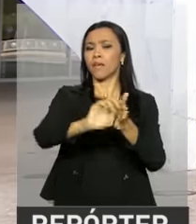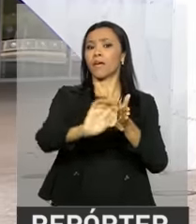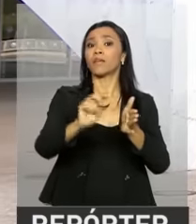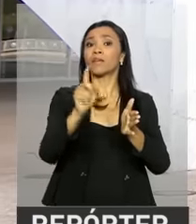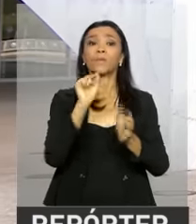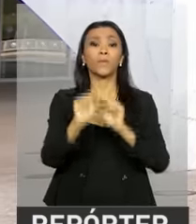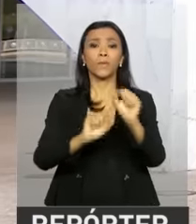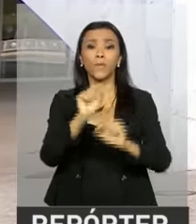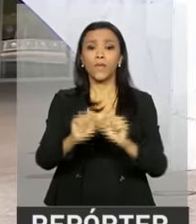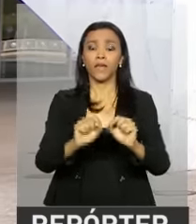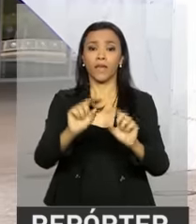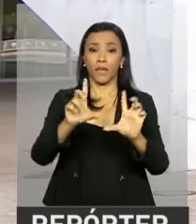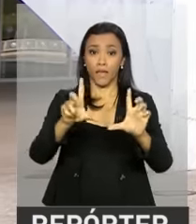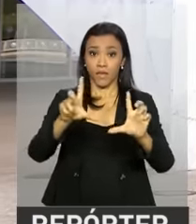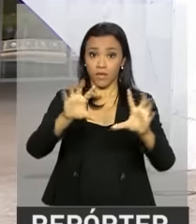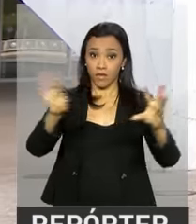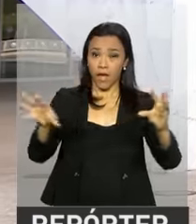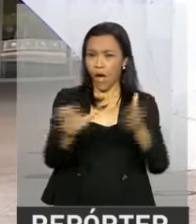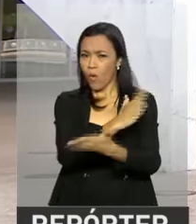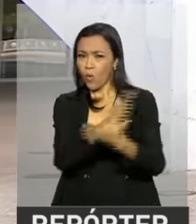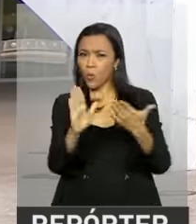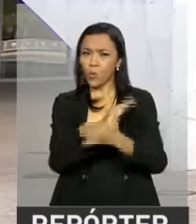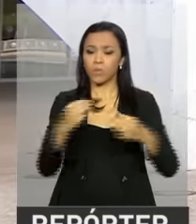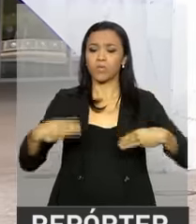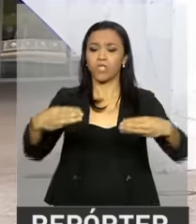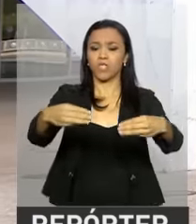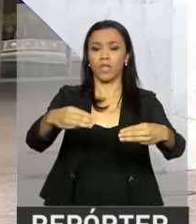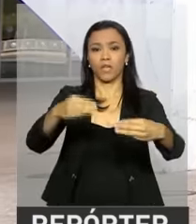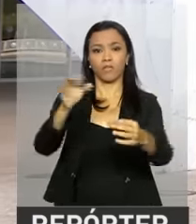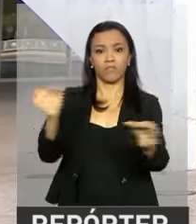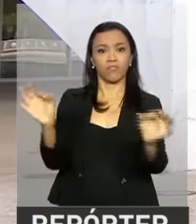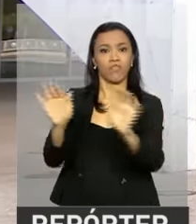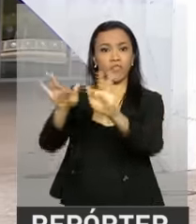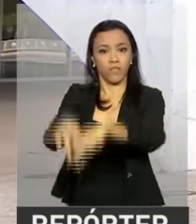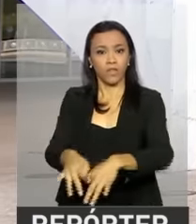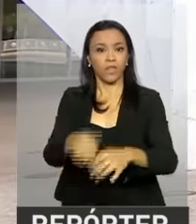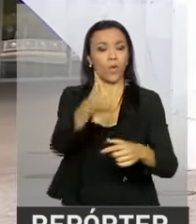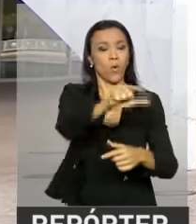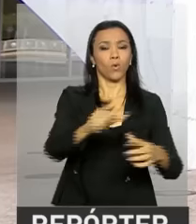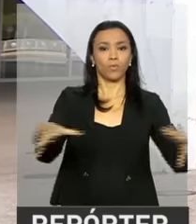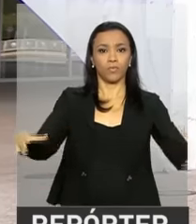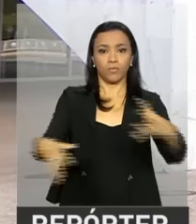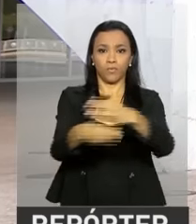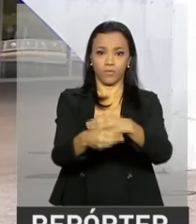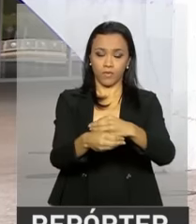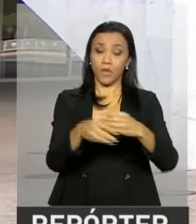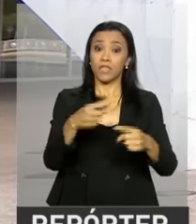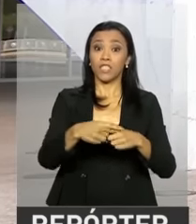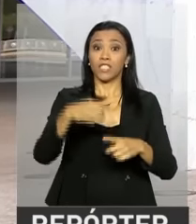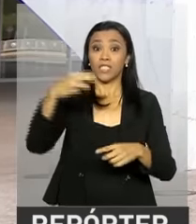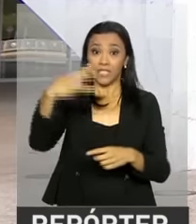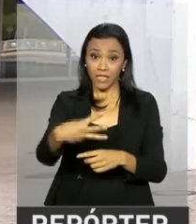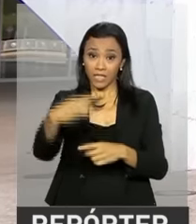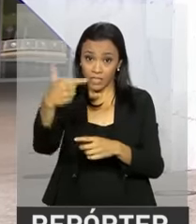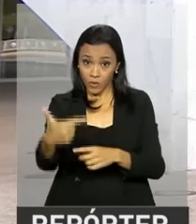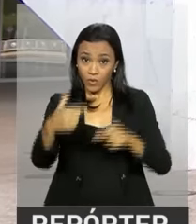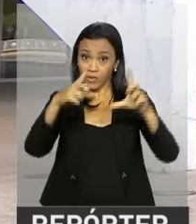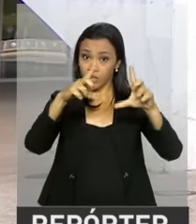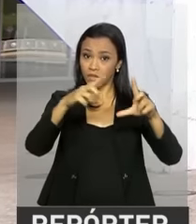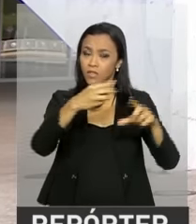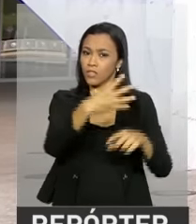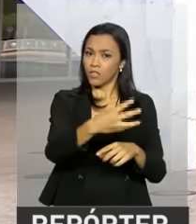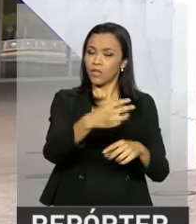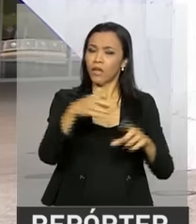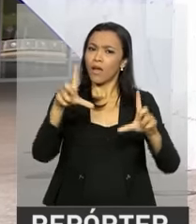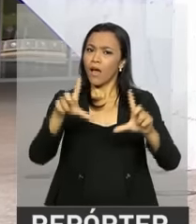extinção e a fusão entre alguns dos Ministérios aqui da Explanada ela diminui de 32 para 24 o número total de